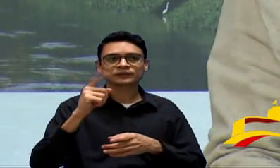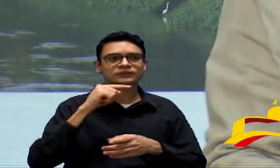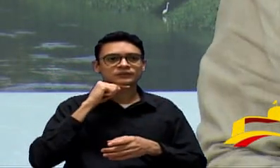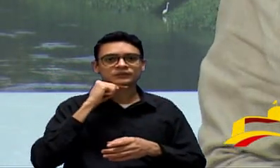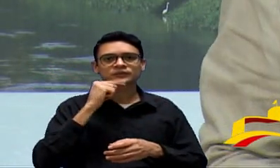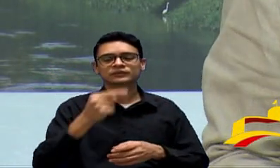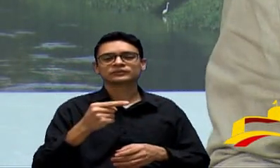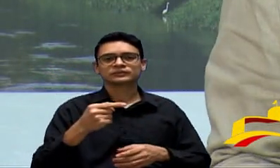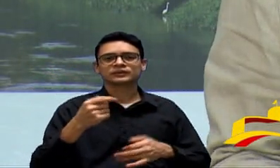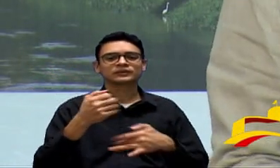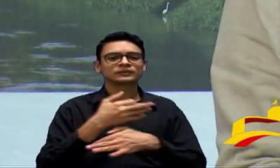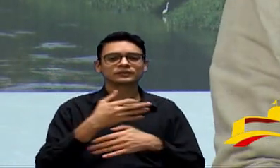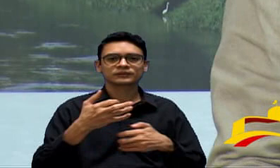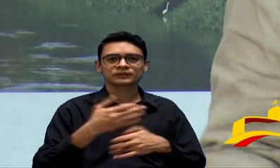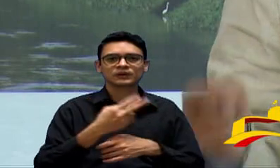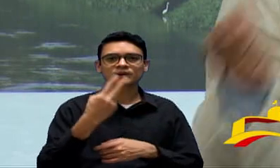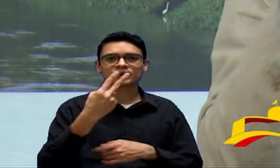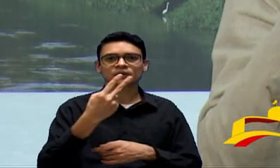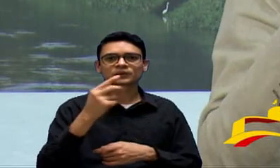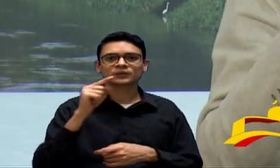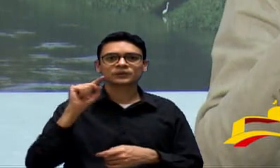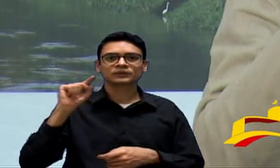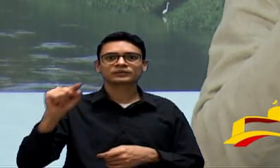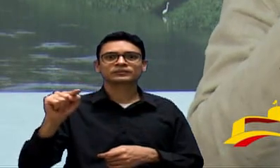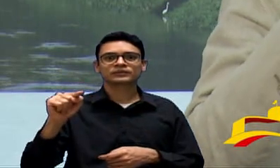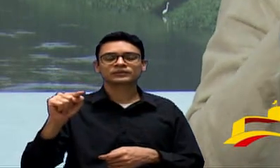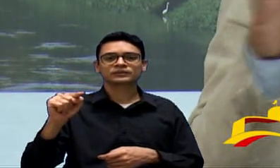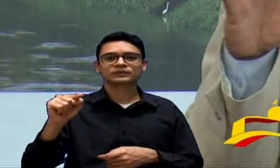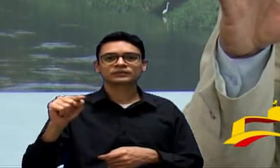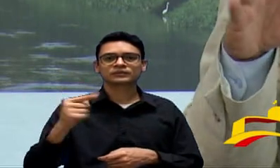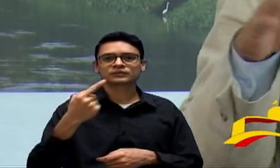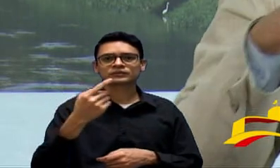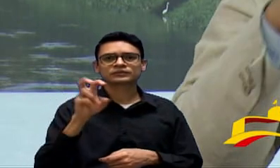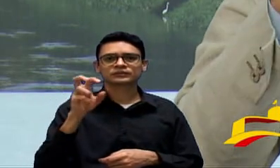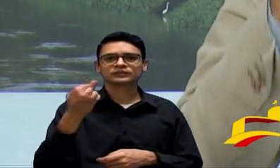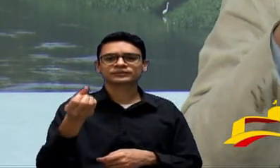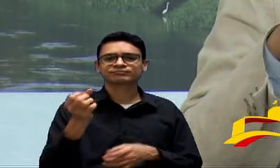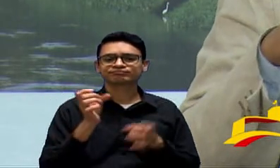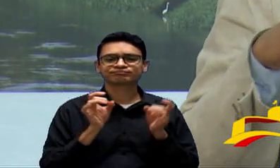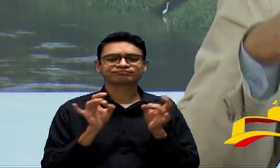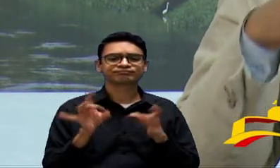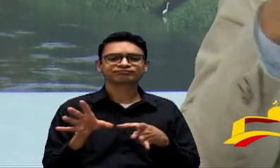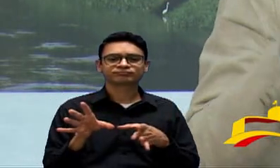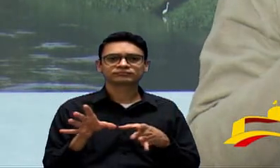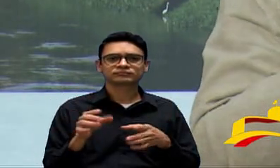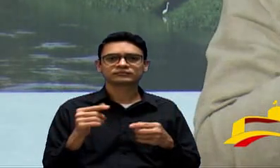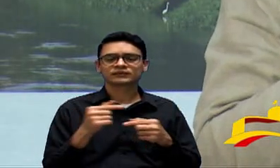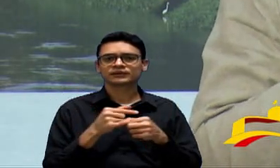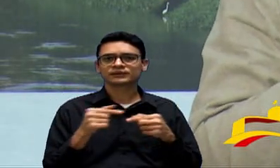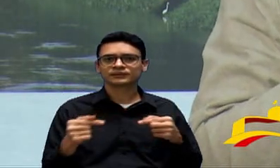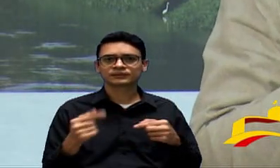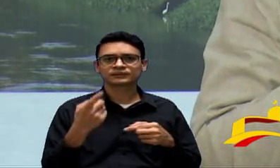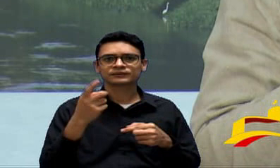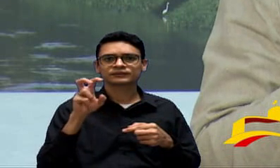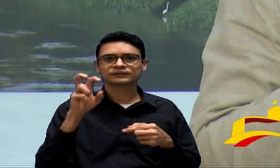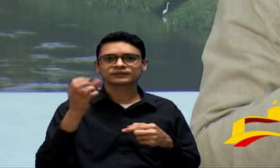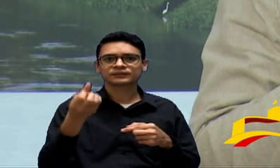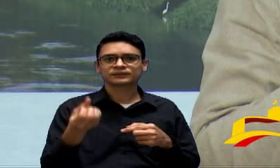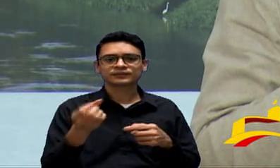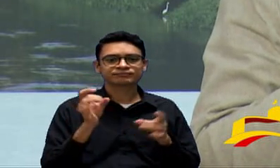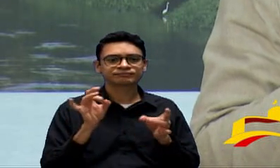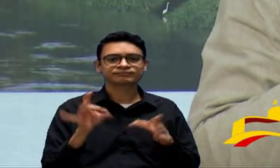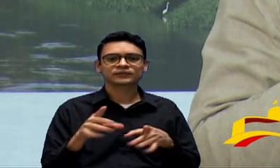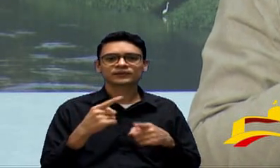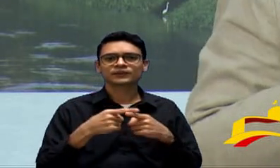fazer no município, são mais de 2 mil lá atrás. 156 já abandonou, semana para 156 não tem retorno, porque eles não têm